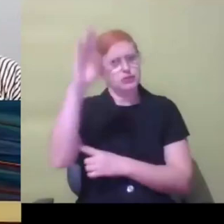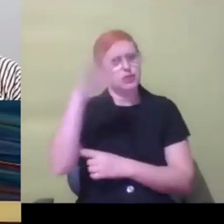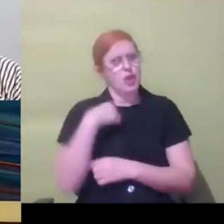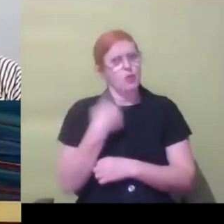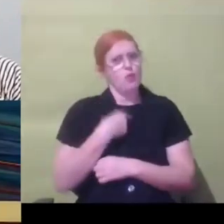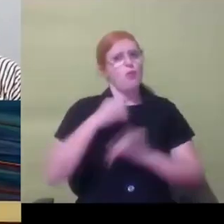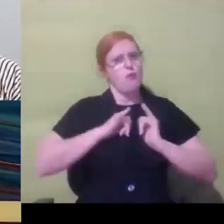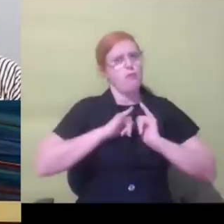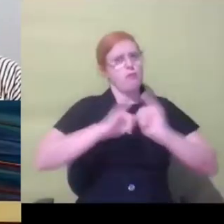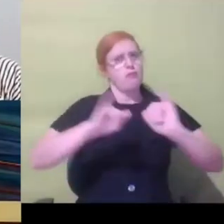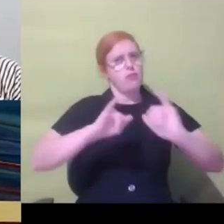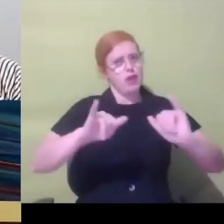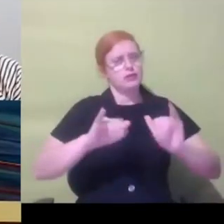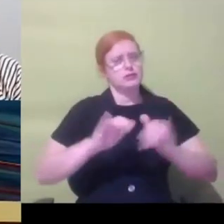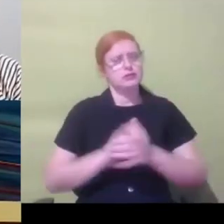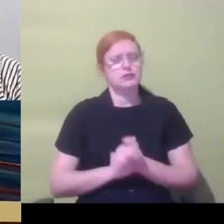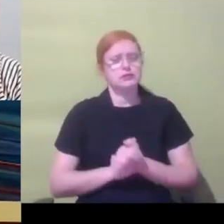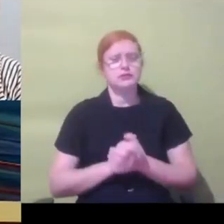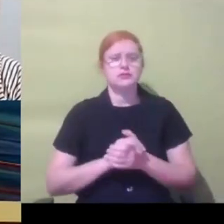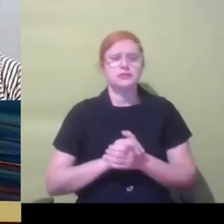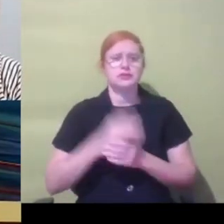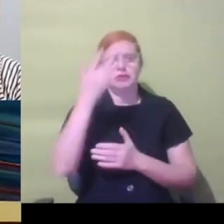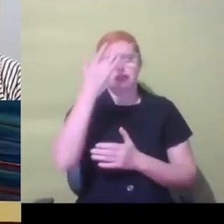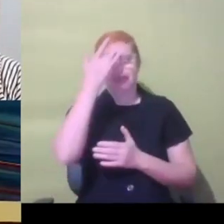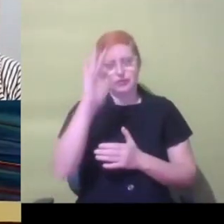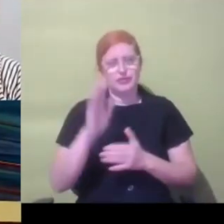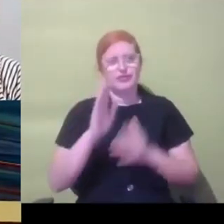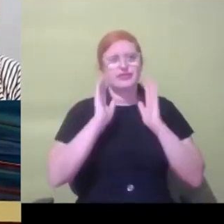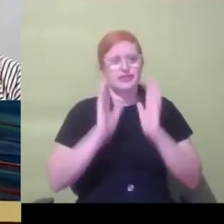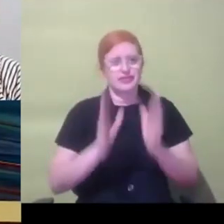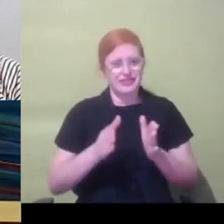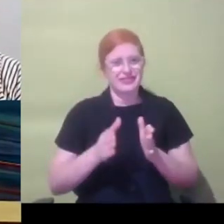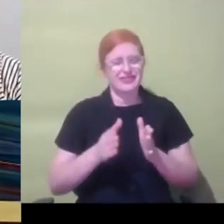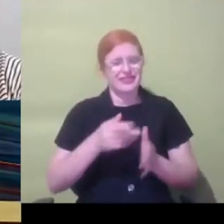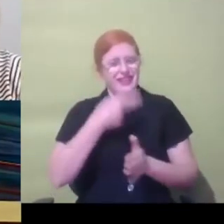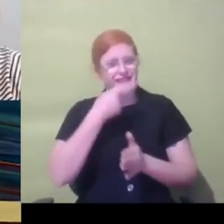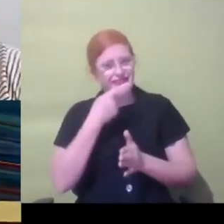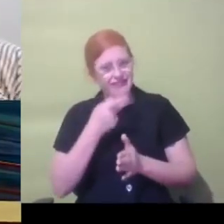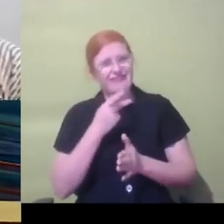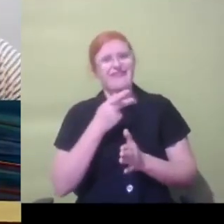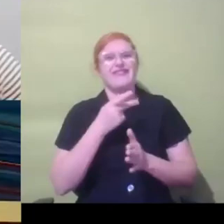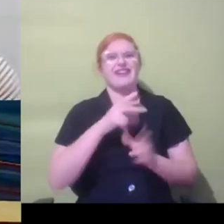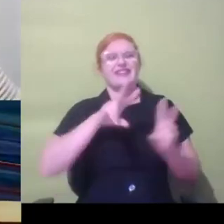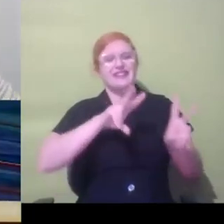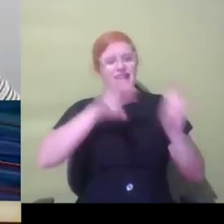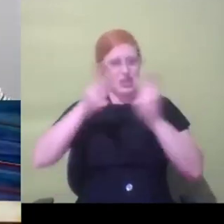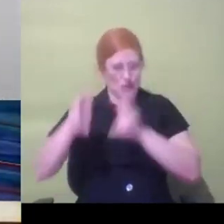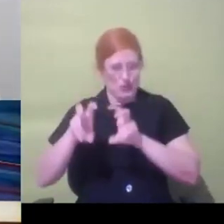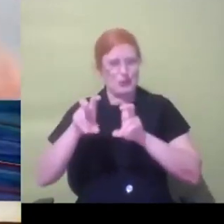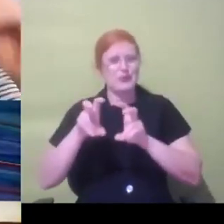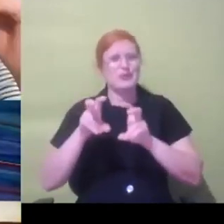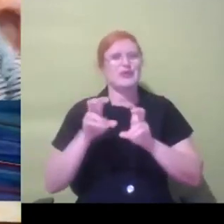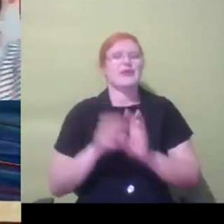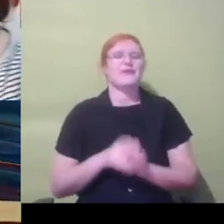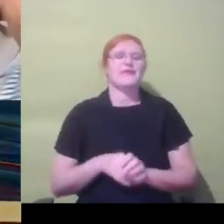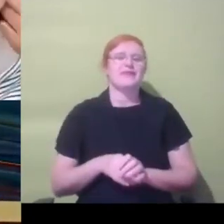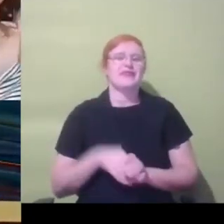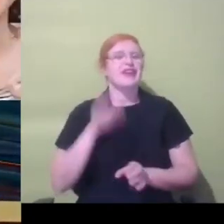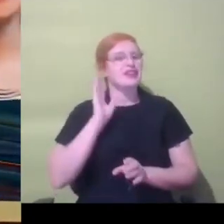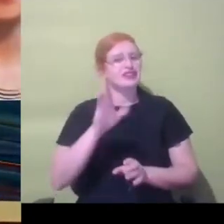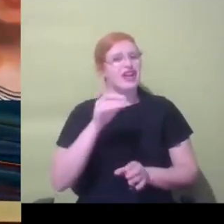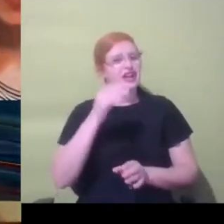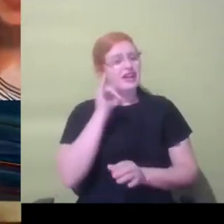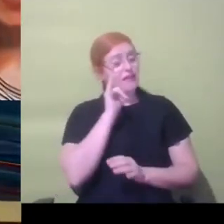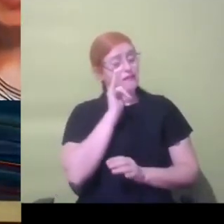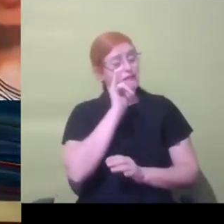nossa campanha. Então, eu não sei se a gente já parte para as trilhas temáticas que a gente vai trabalhar. Parte. Eu ia dar uma alfinetada